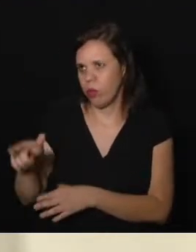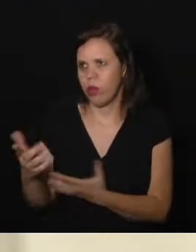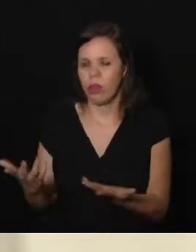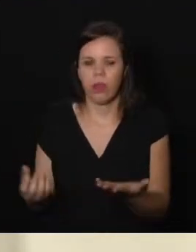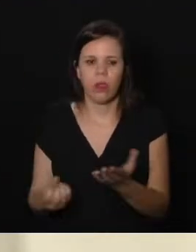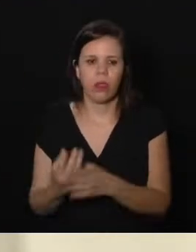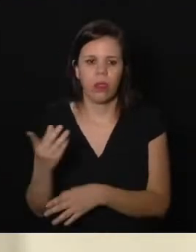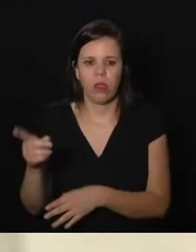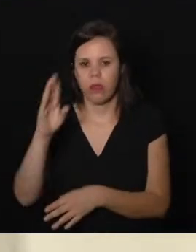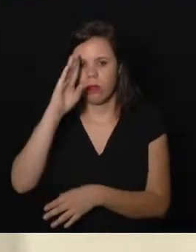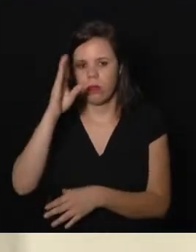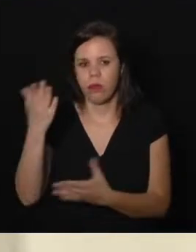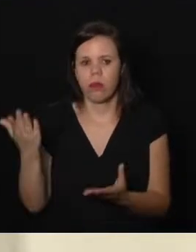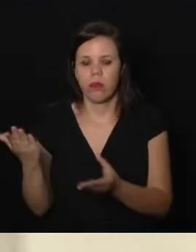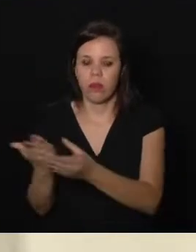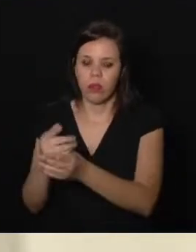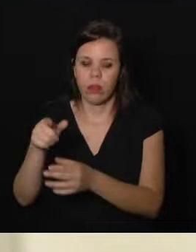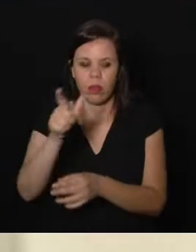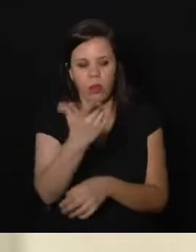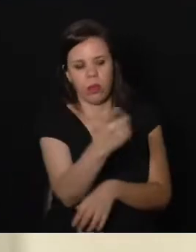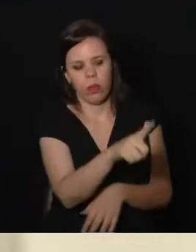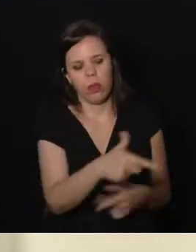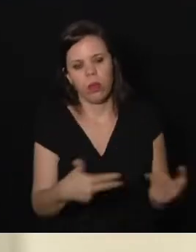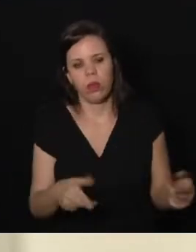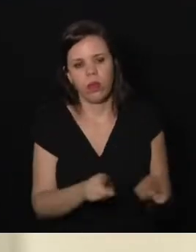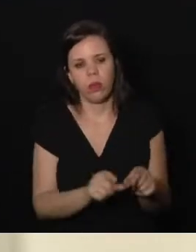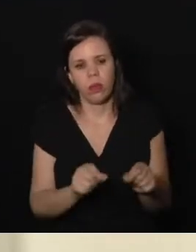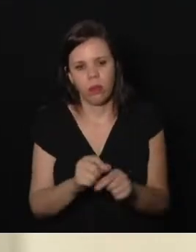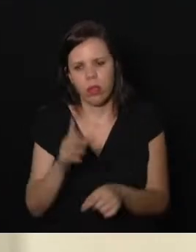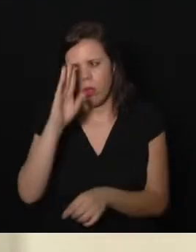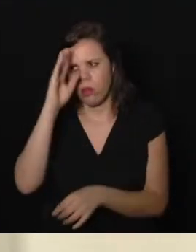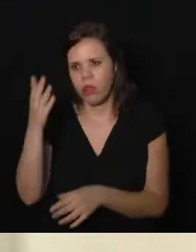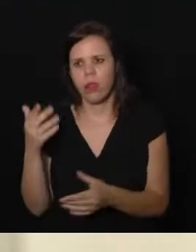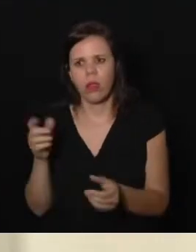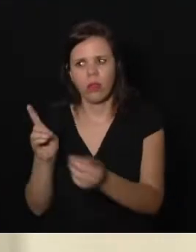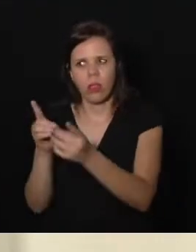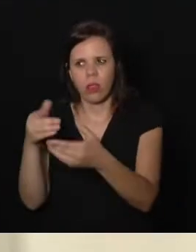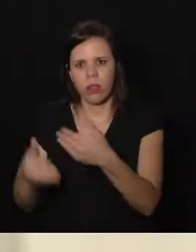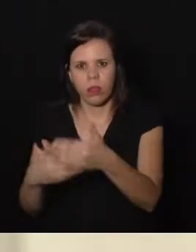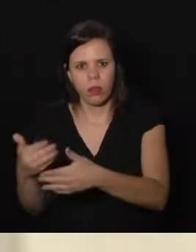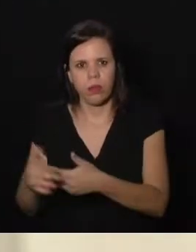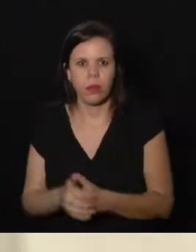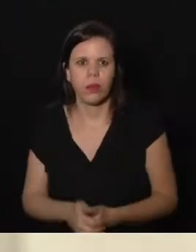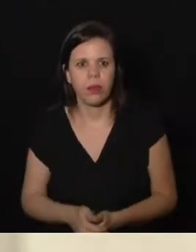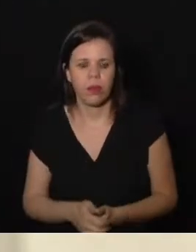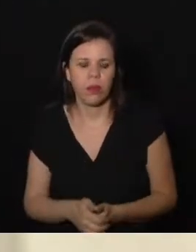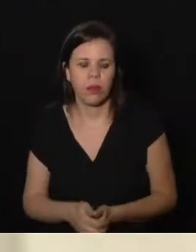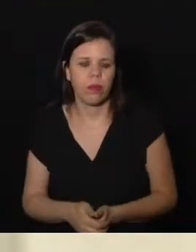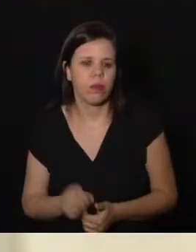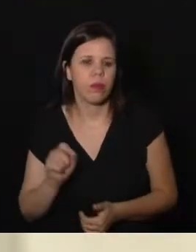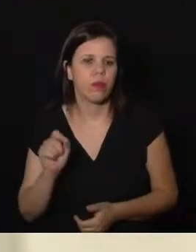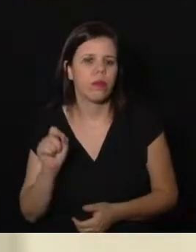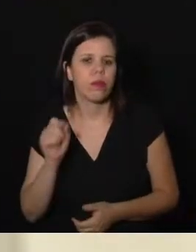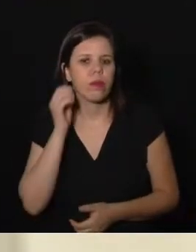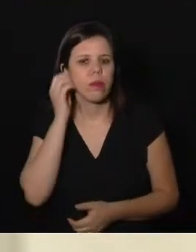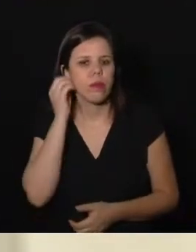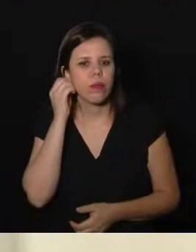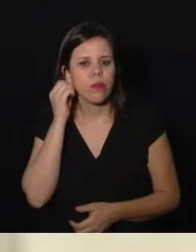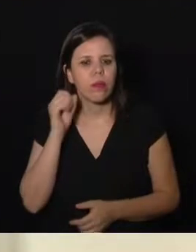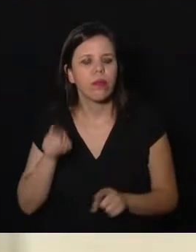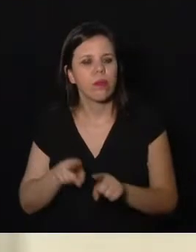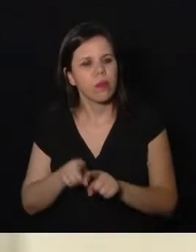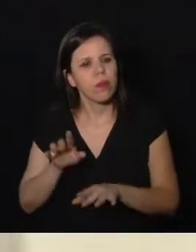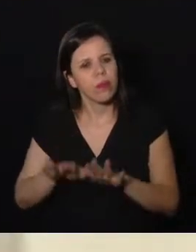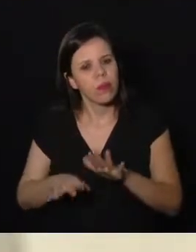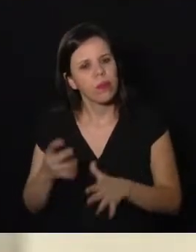tenha prioridade na análise e tramitação desse processo. No sentido de que isso impõe, muitas